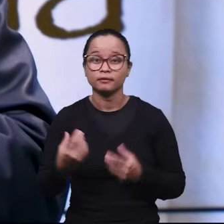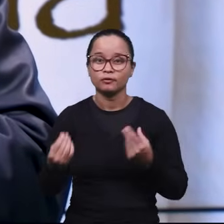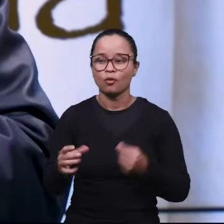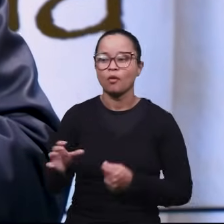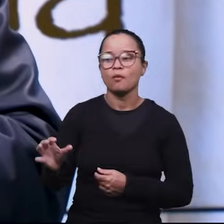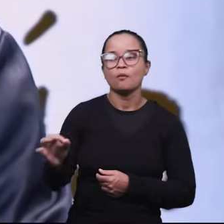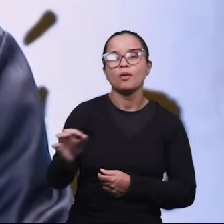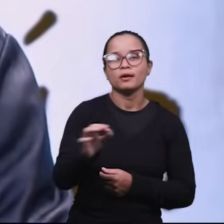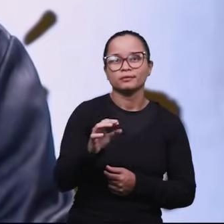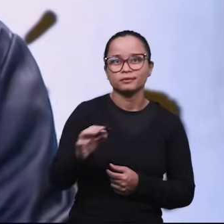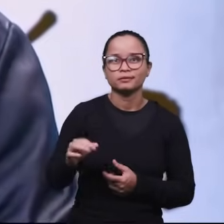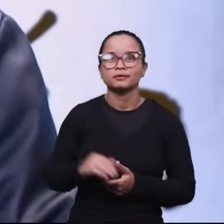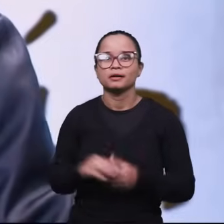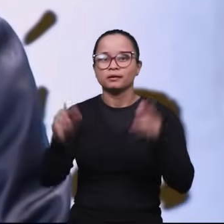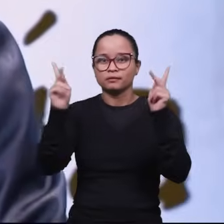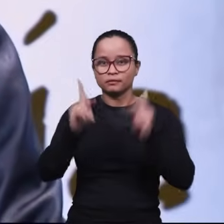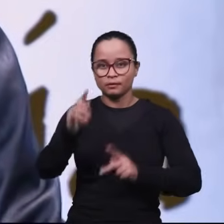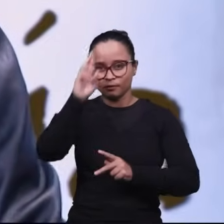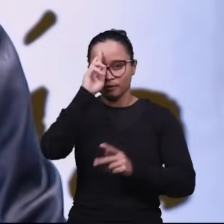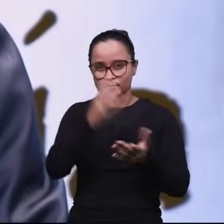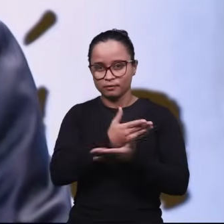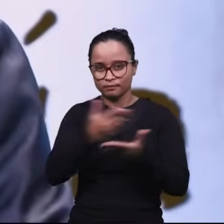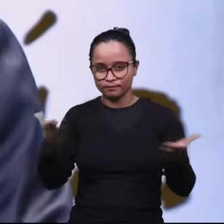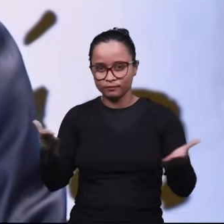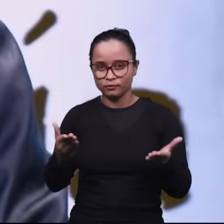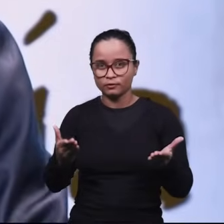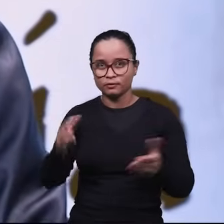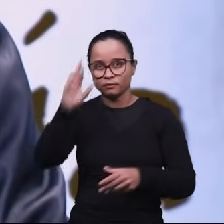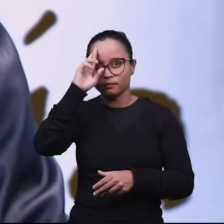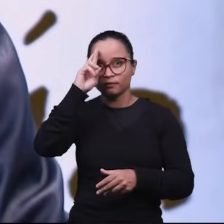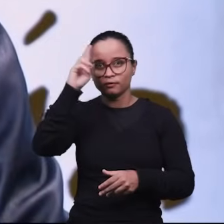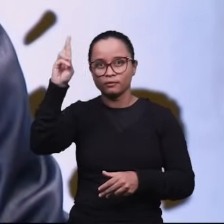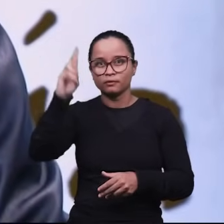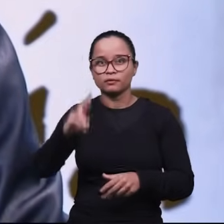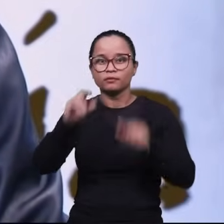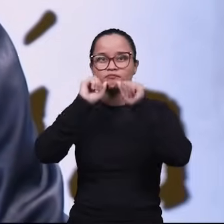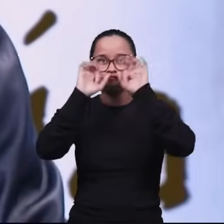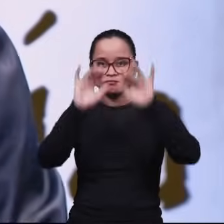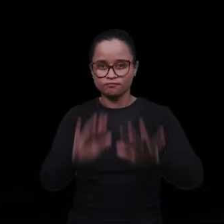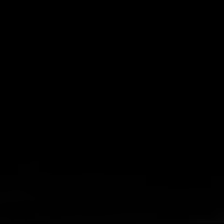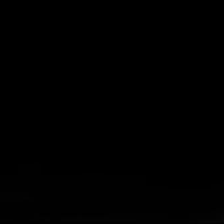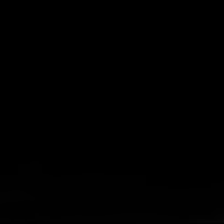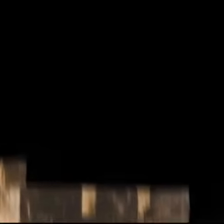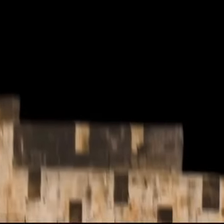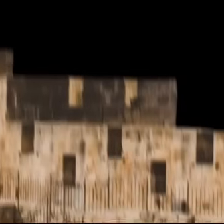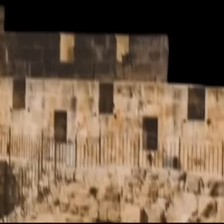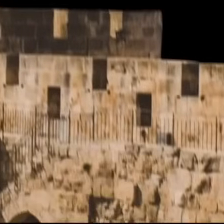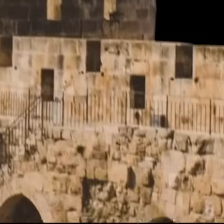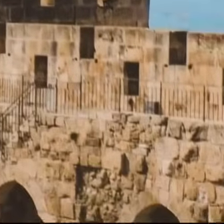as moedas. A paz do Senhor a todos, que o Senhor vos abençoe.